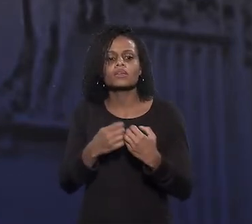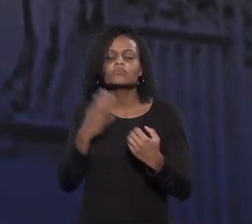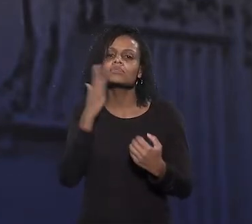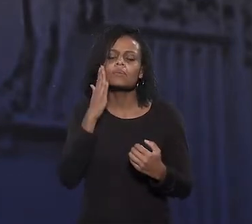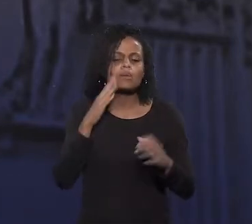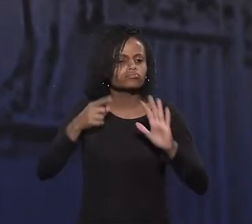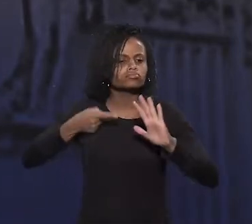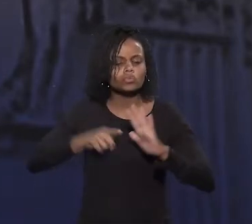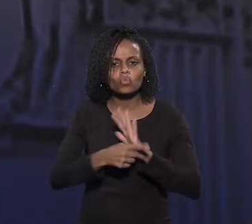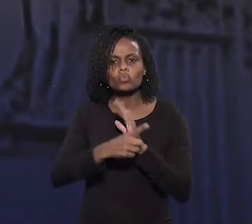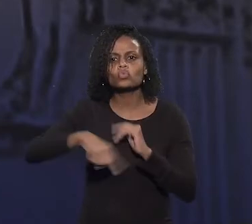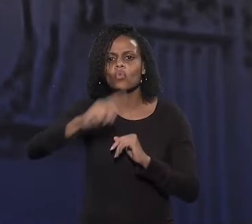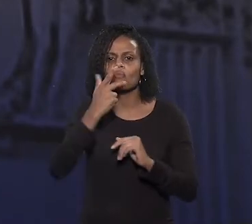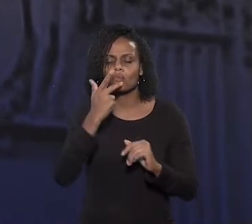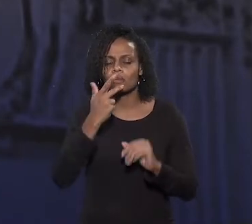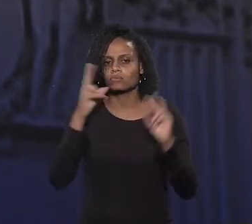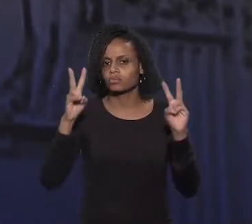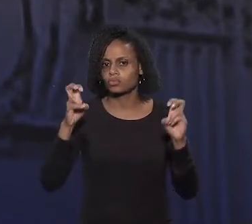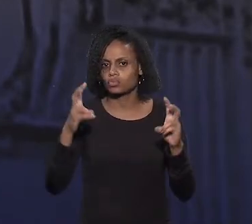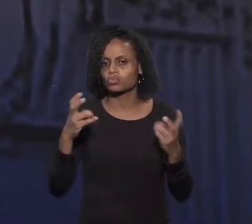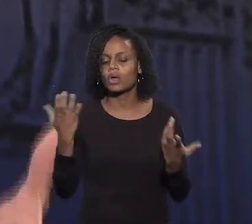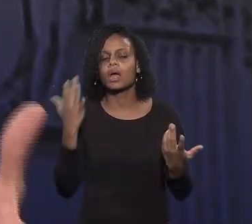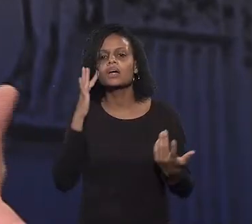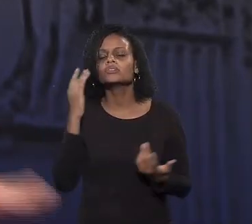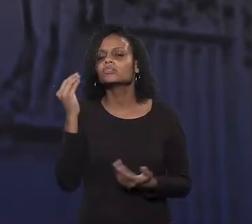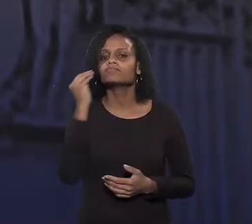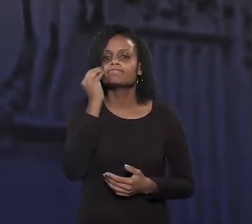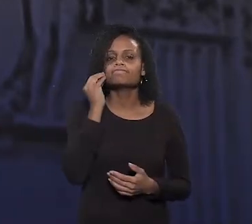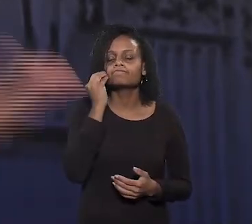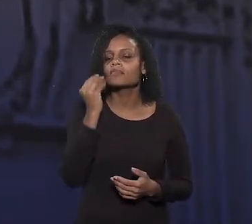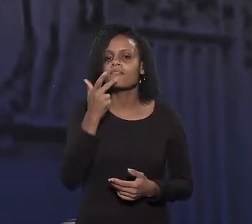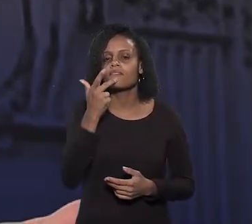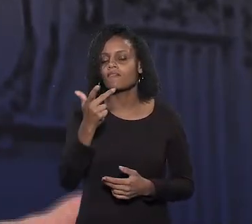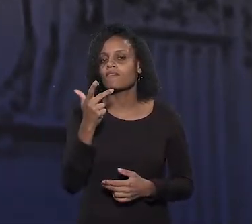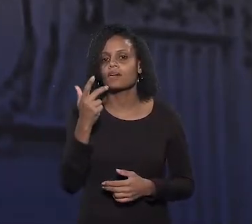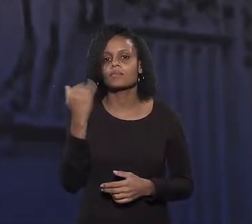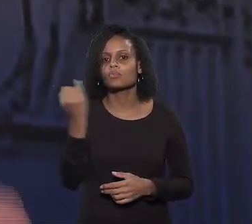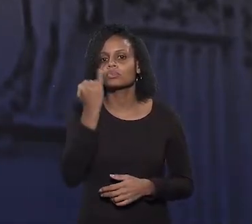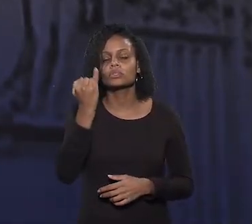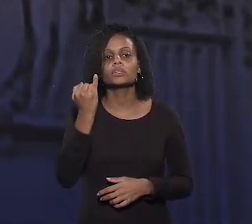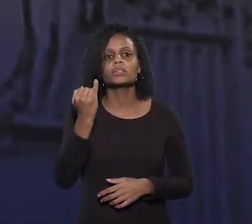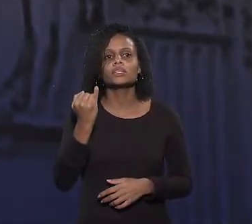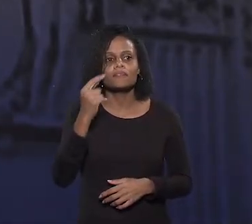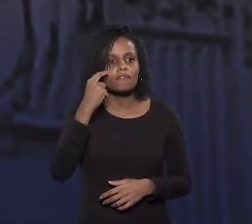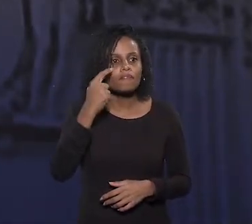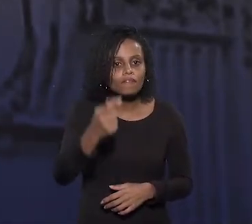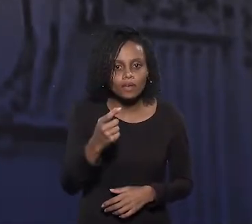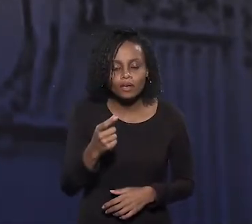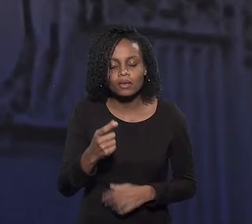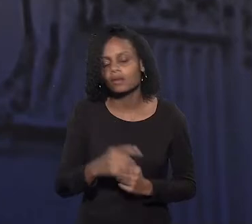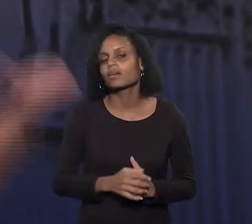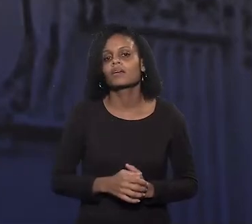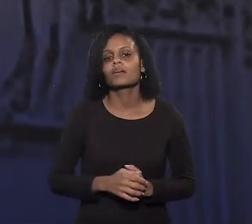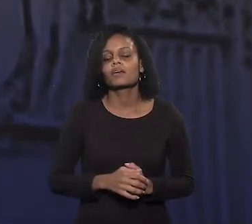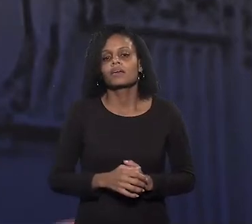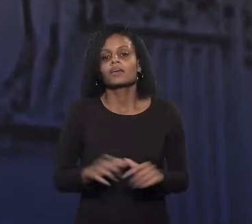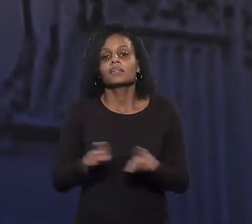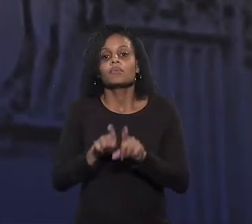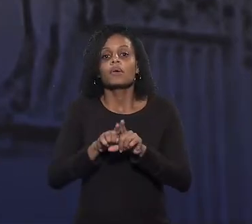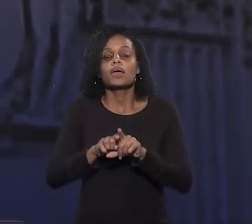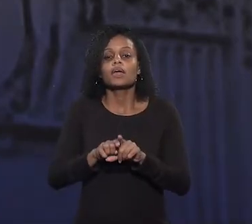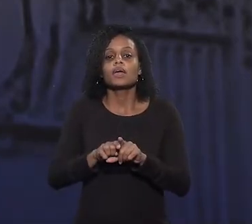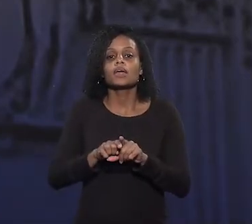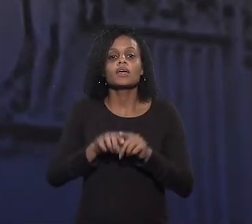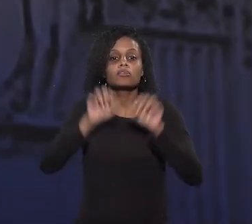do que estamos falando. Eu acho que a experiência fala muito mais que nossas próprias palavras, né? E os testemunhos